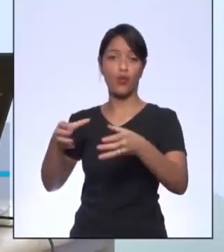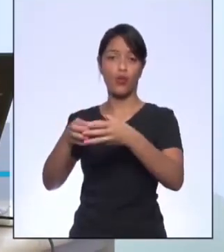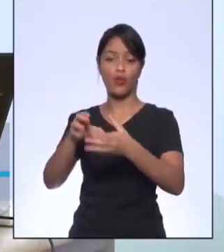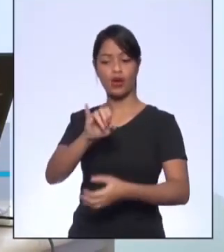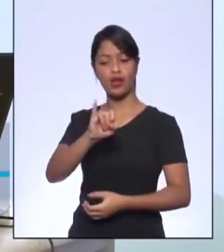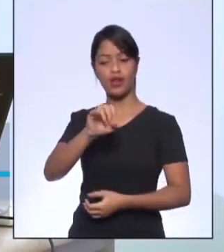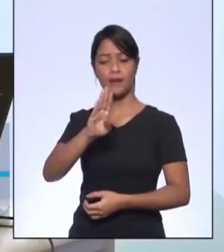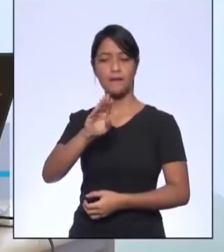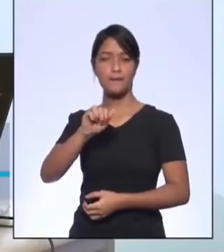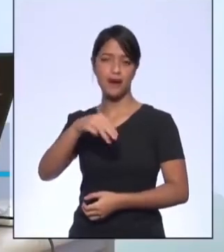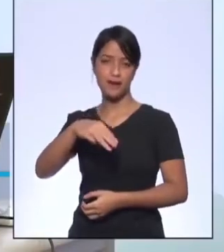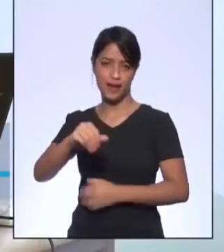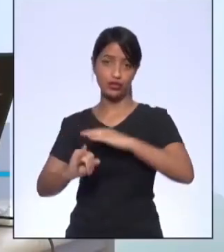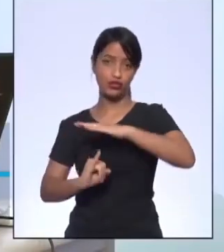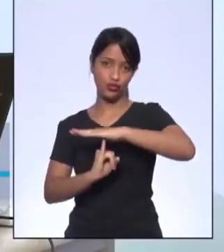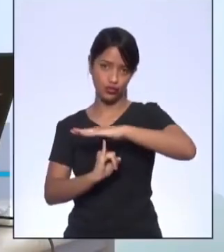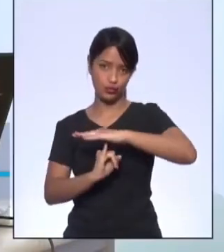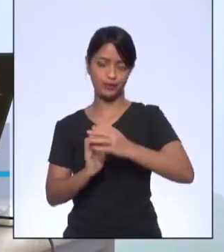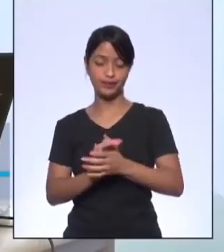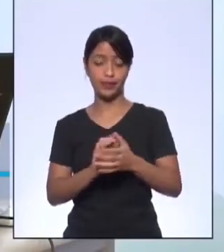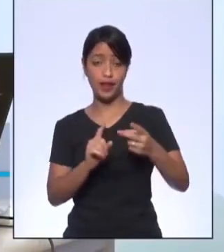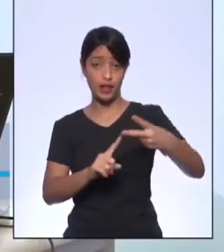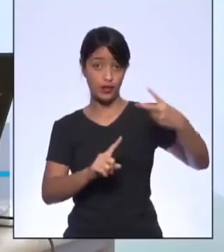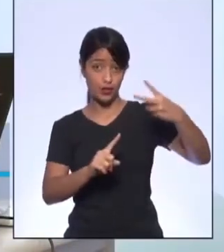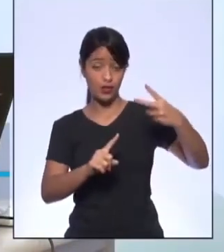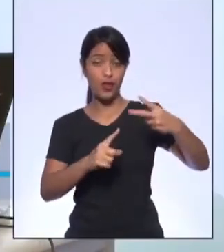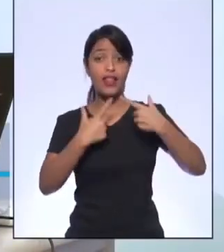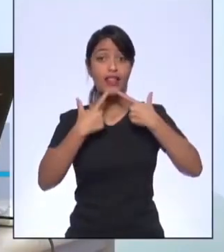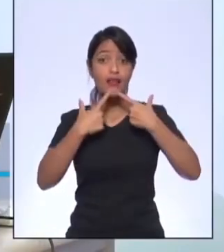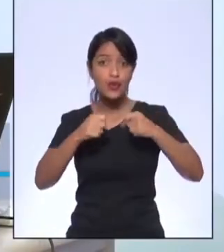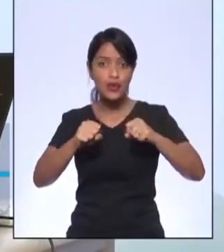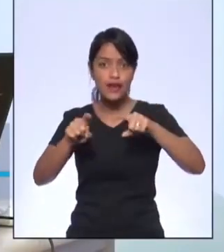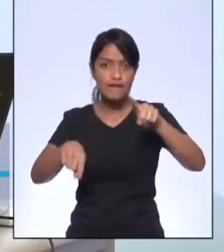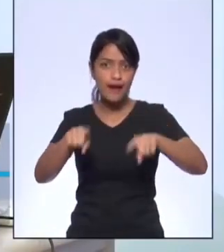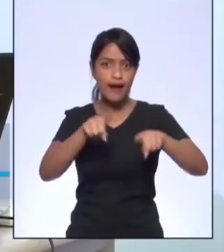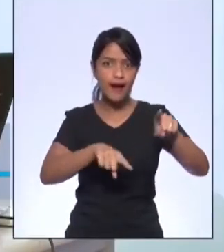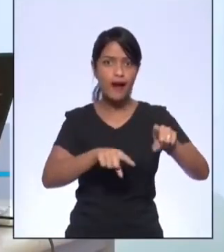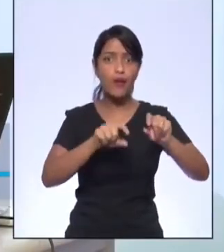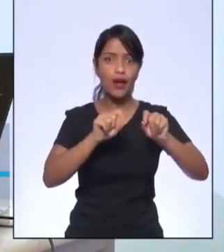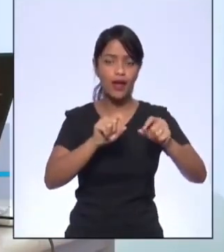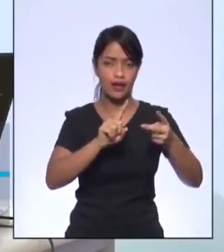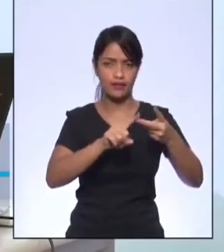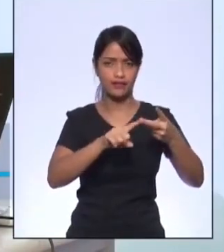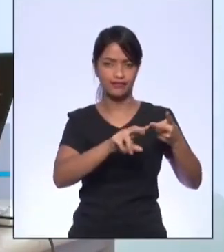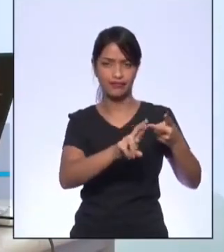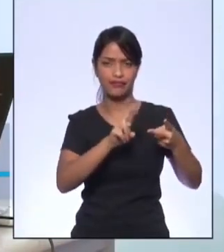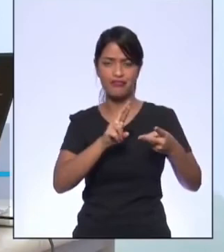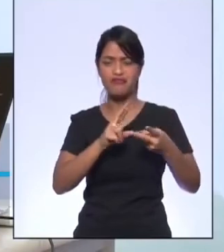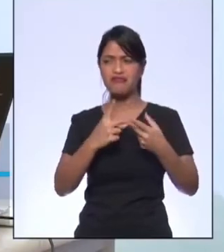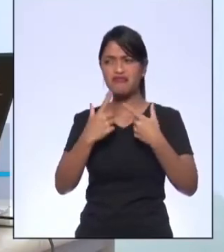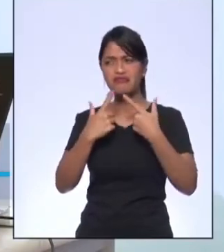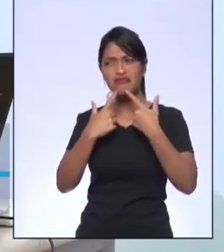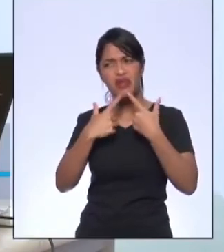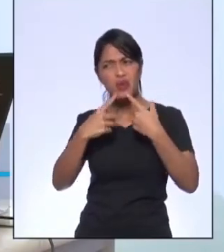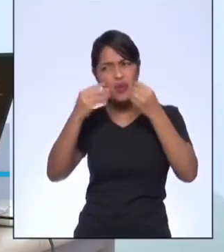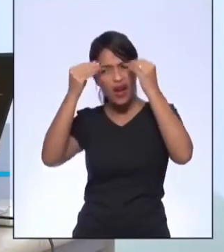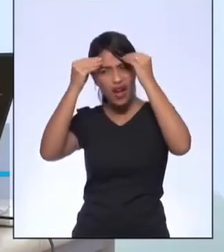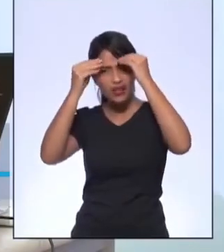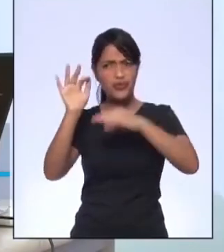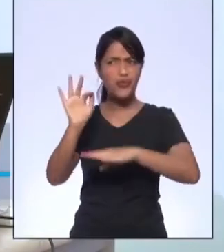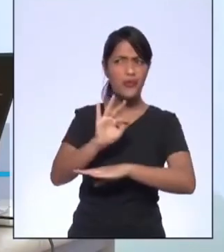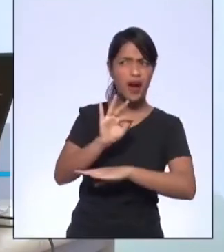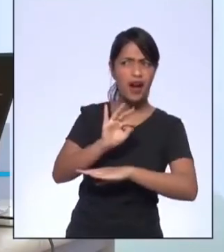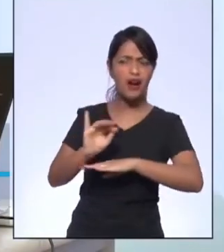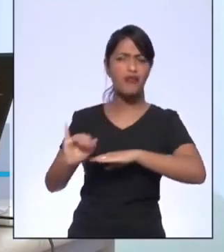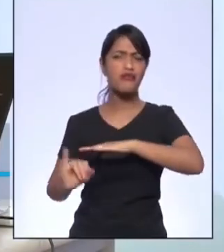a variedade linguística, o João Pedro colocou escrita em linguagem formal ou informal? Vamos lá. Foi